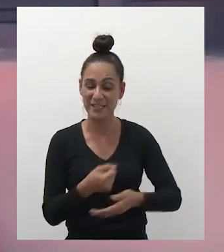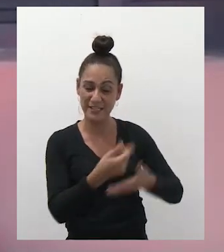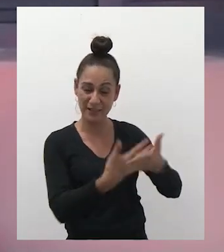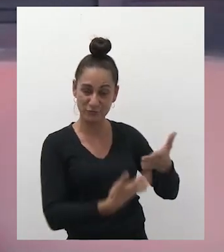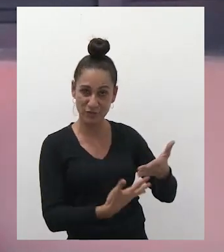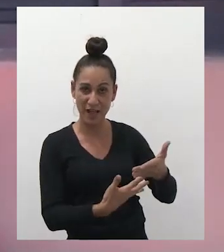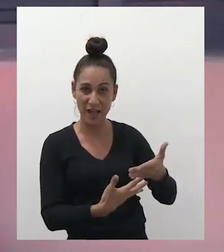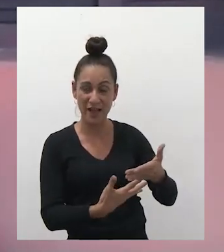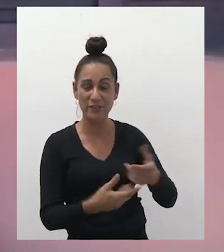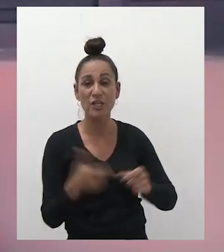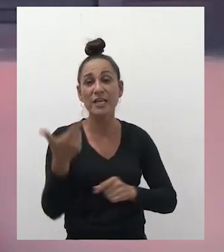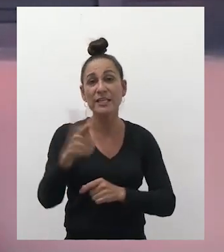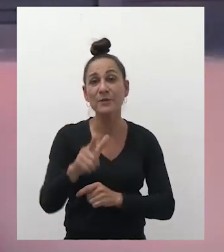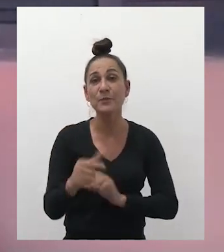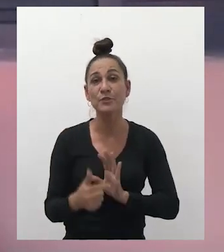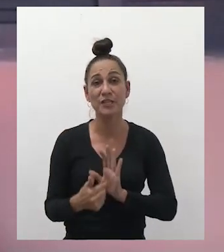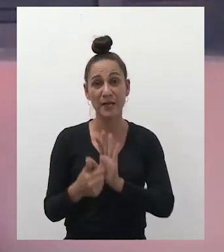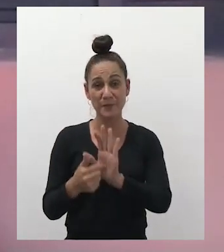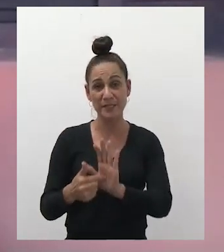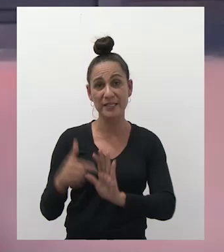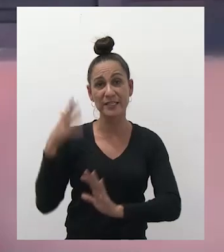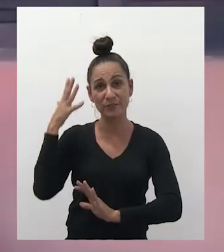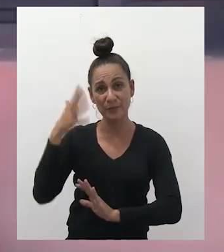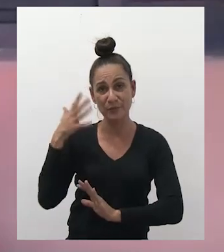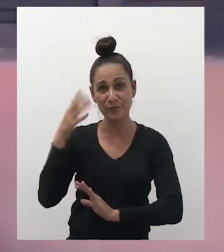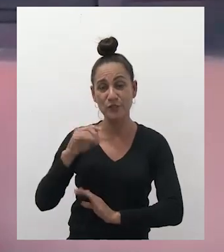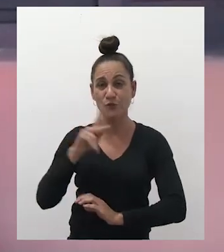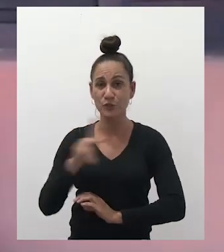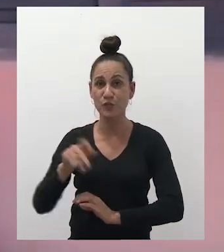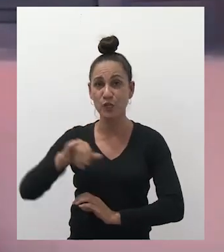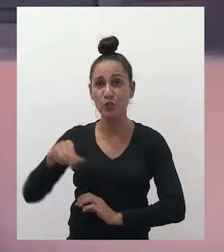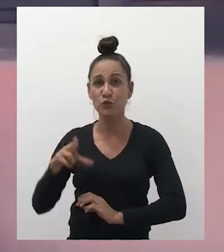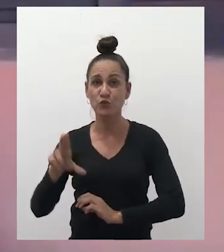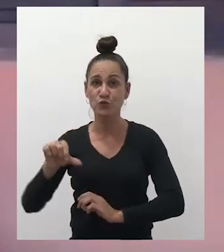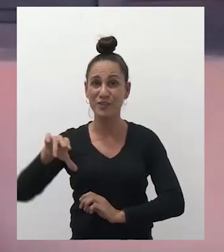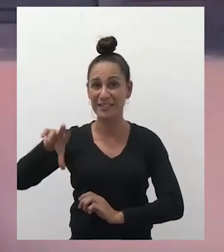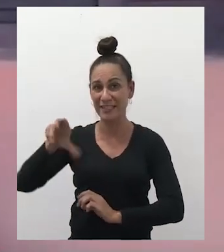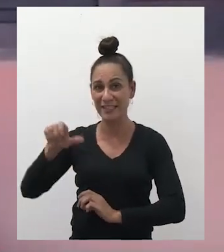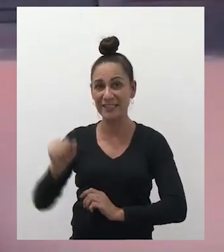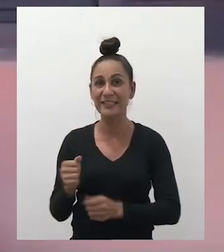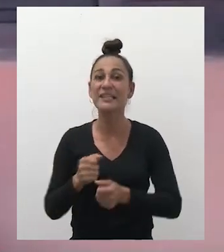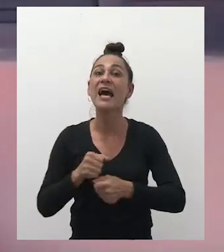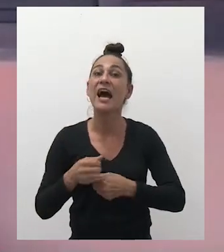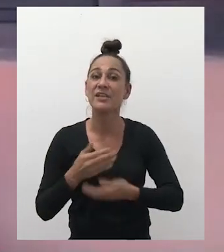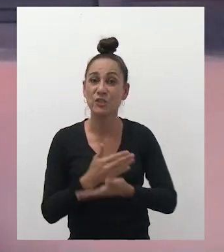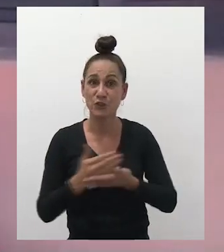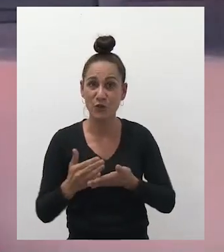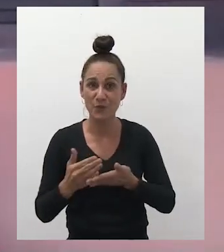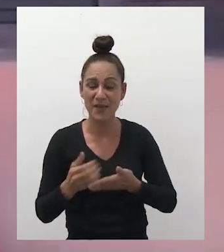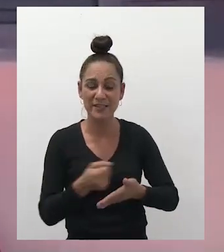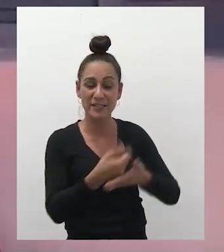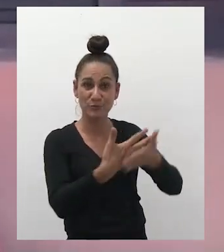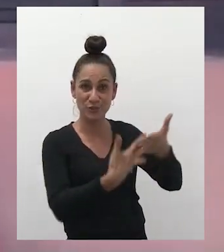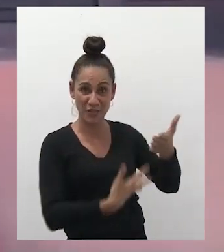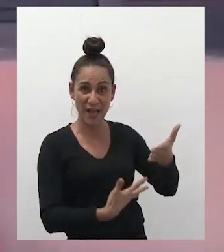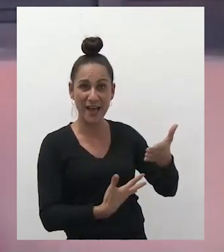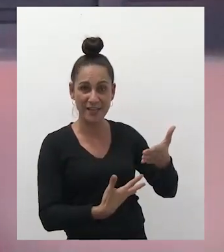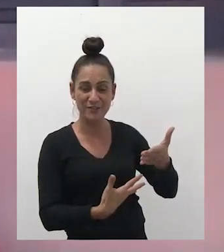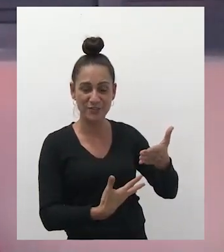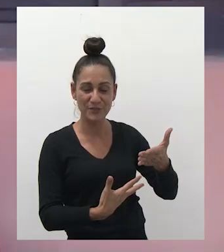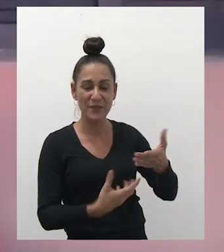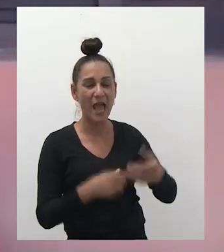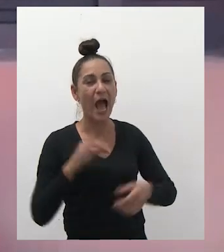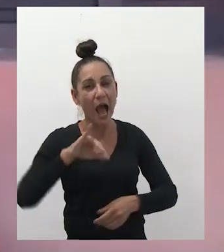Depois da apresentação da professora Juliana, a gente abre para os comentários de vocês, as interações.